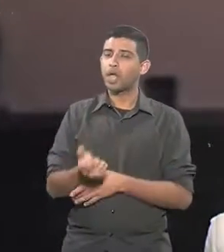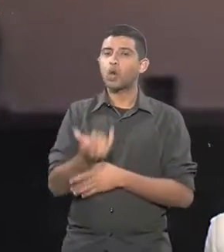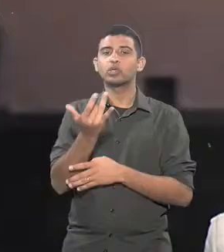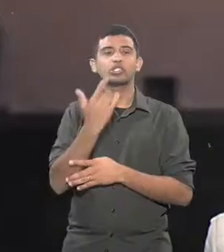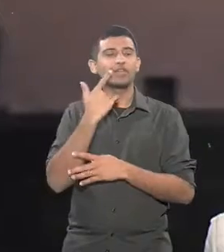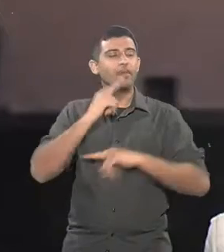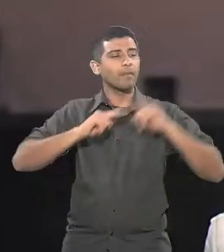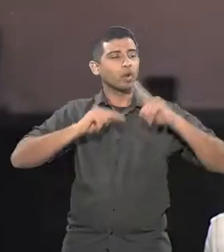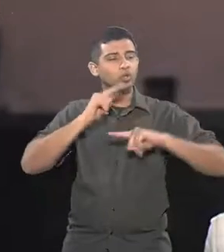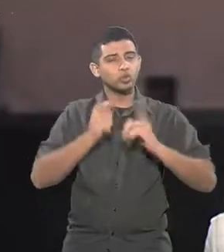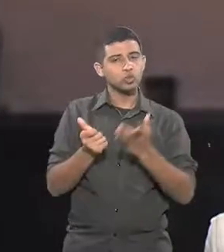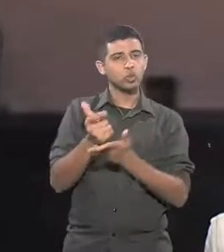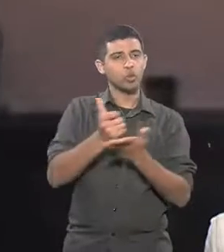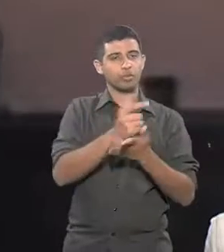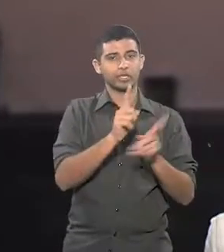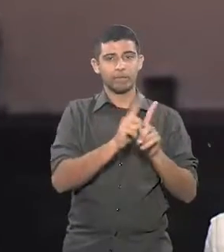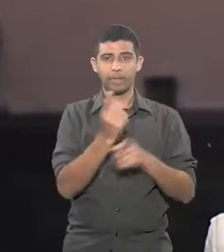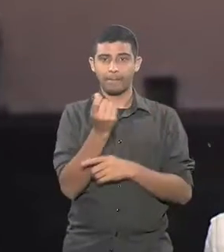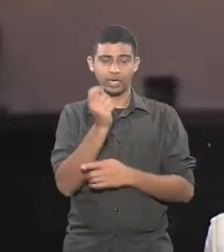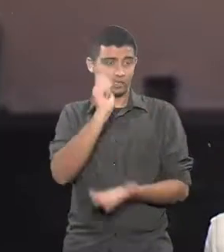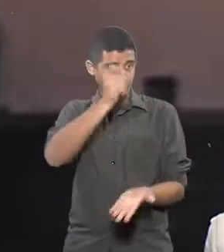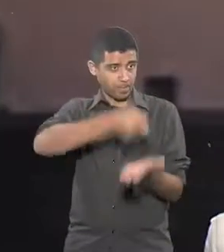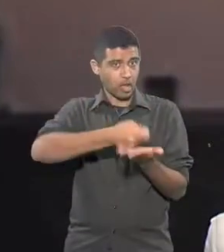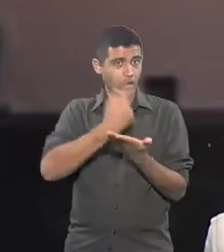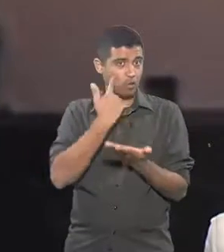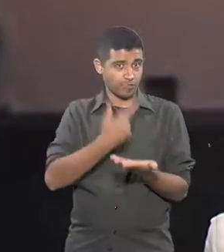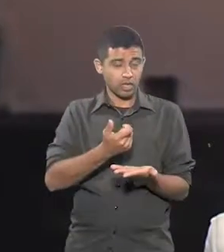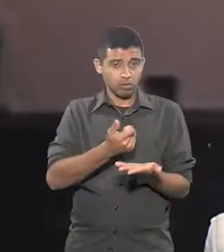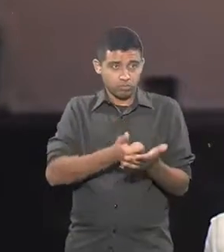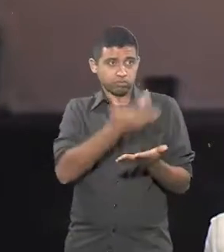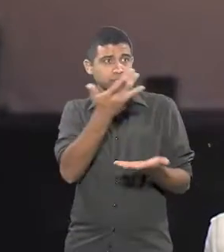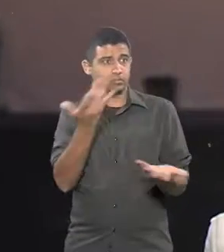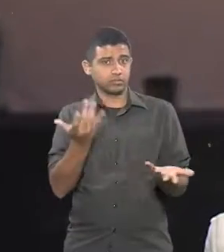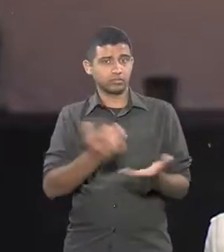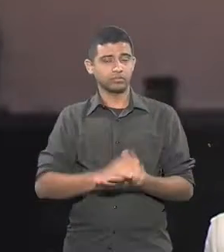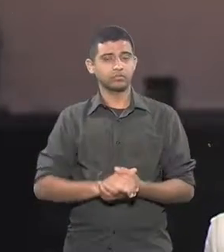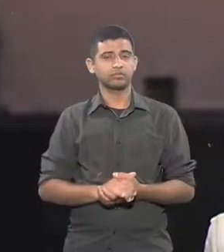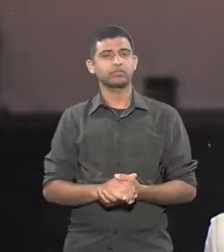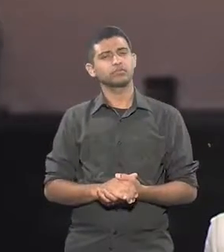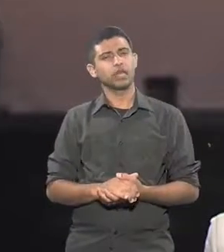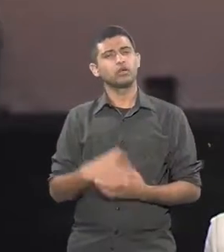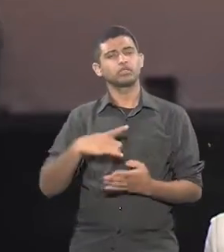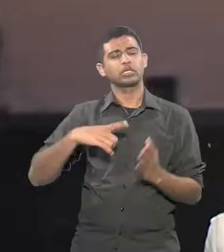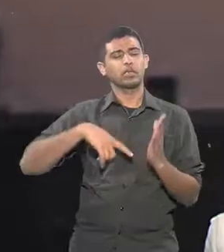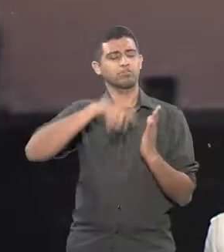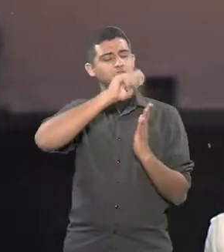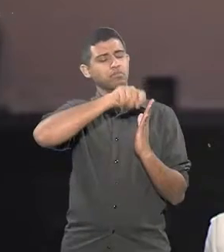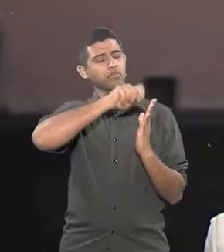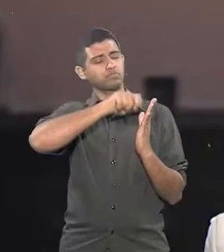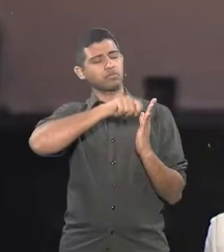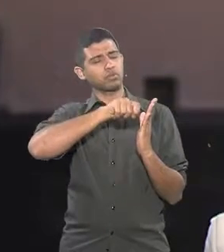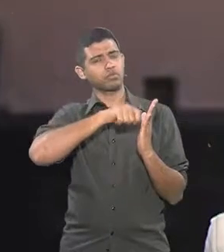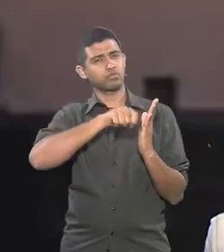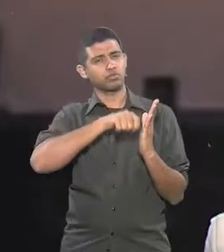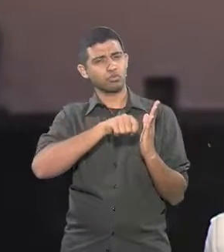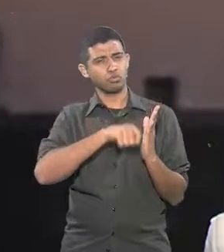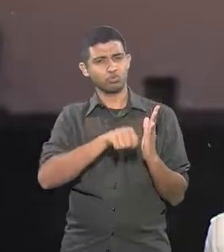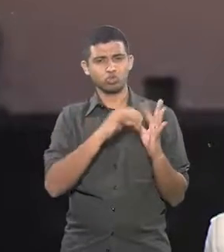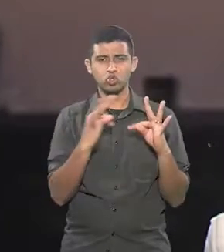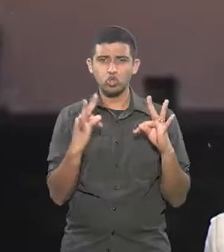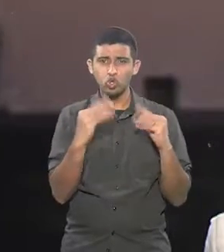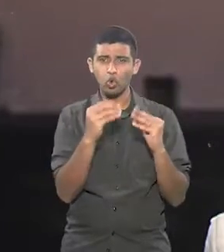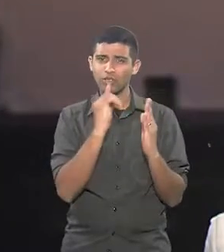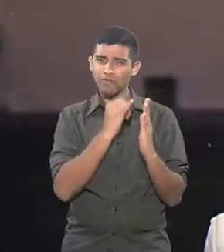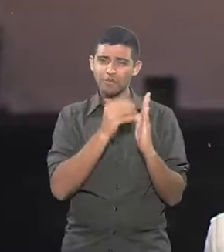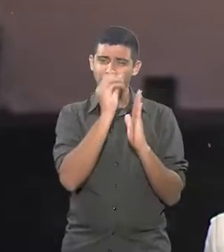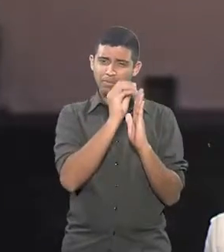quantidade que você comprou, né, e o preço que você pagou pelaquela quantidade. Então, você faz uma anotação muito completa. Então, por exemplo, se